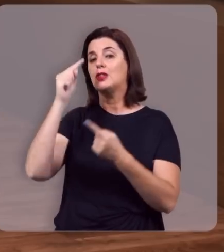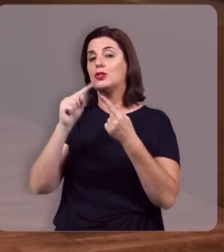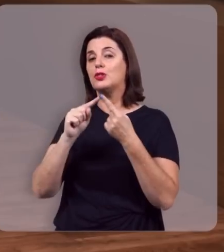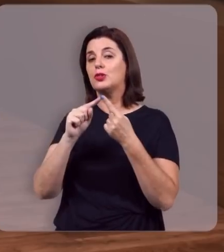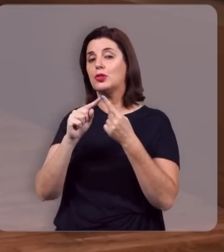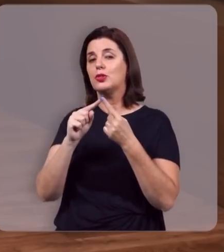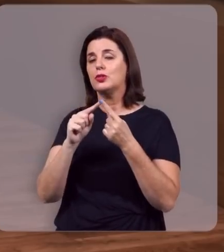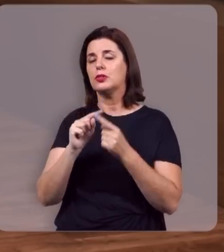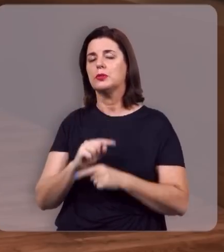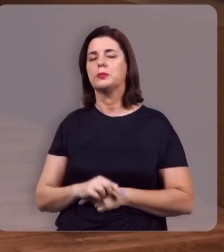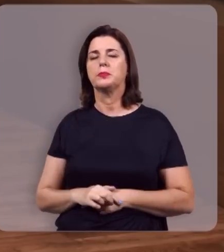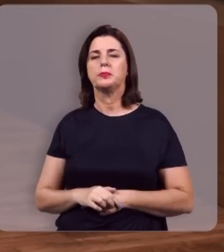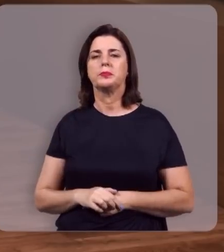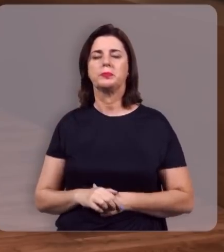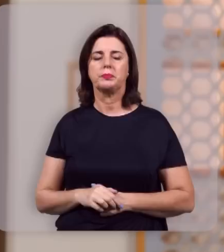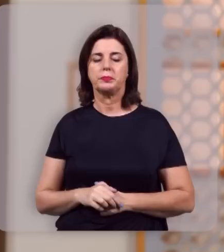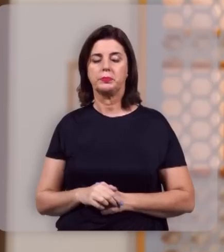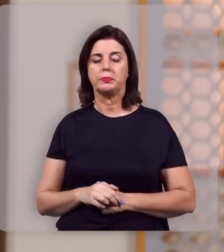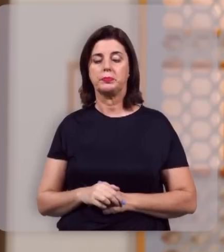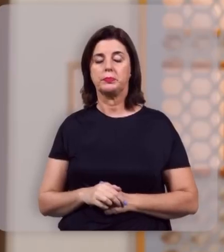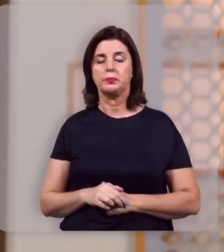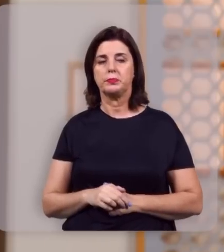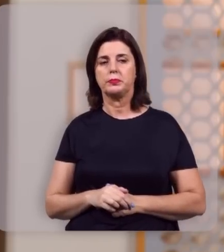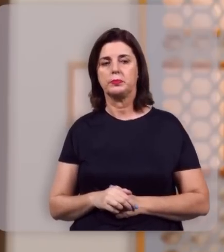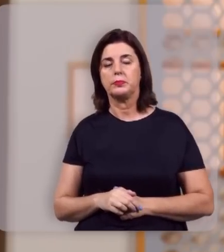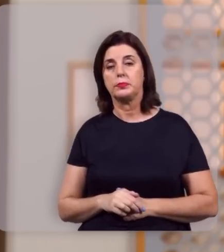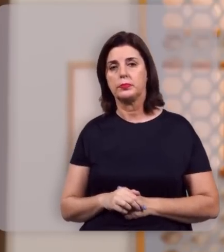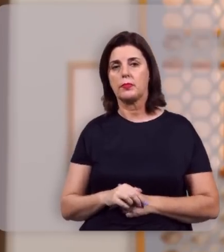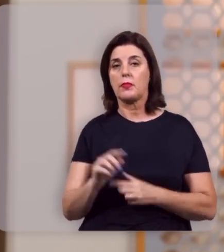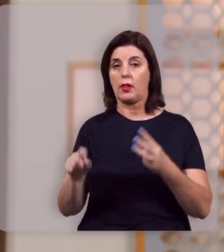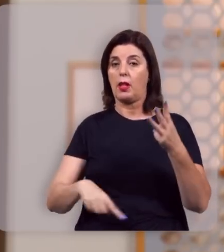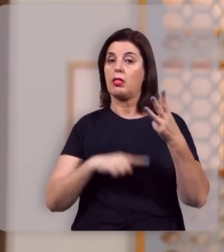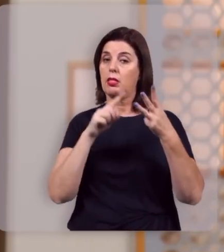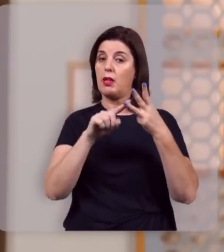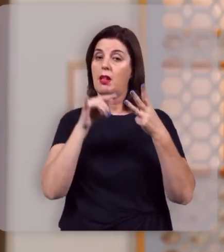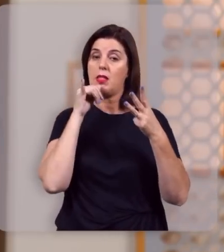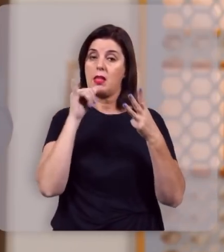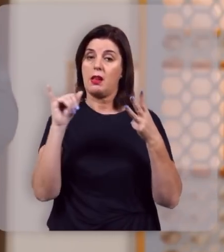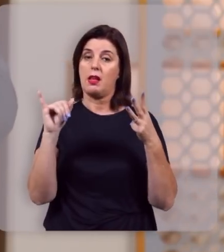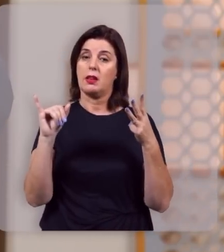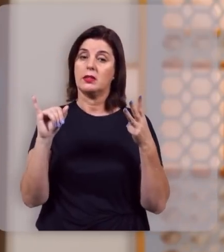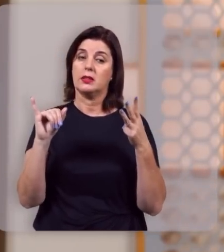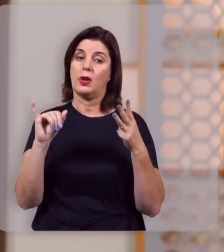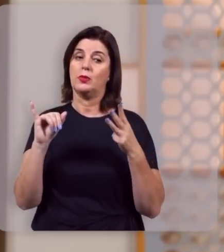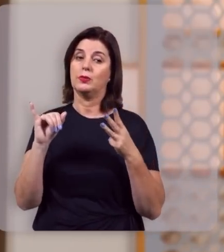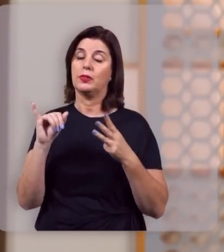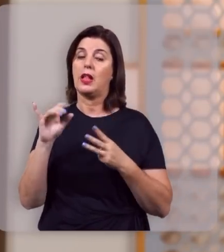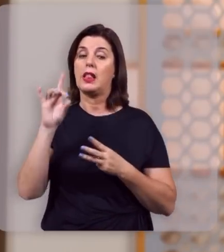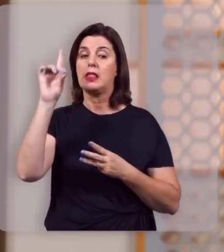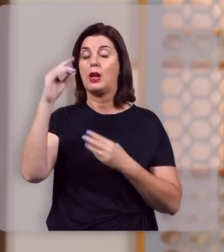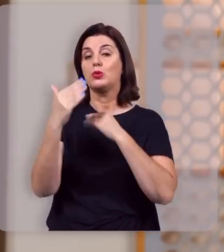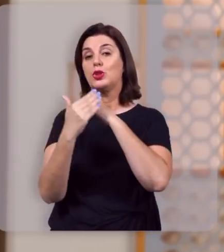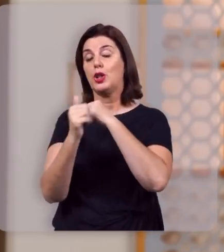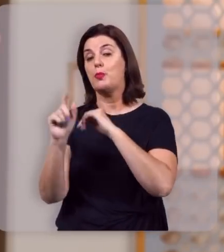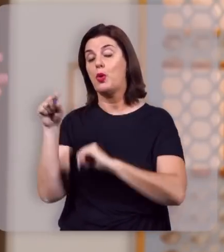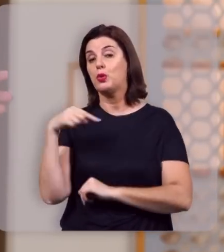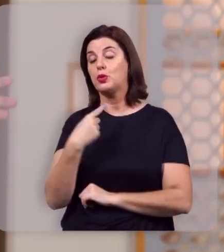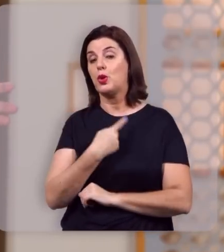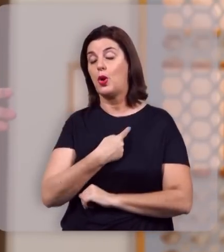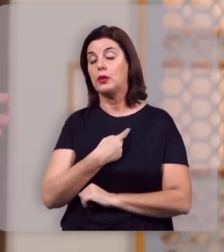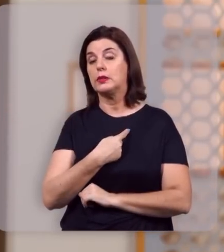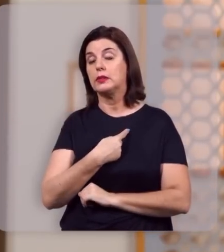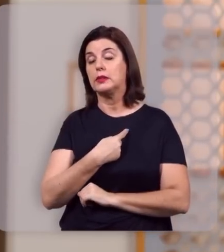e irrepreensíveis. A terceira declaração é que Deus nos chamou. Aos que